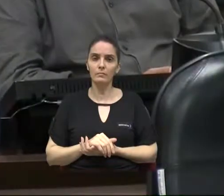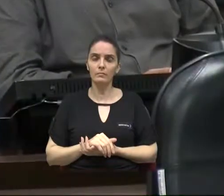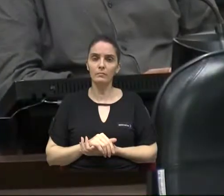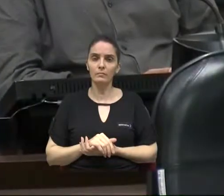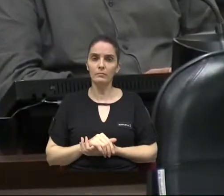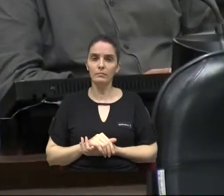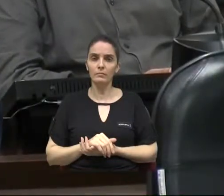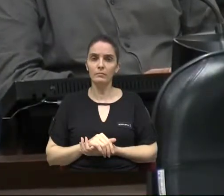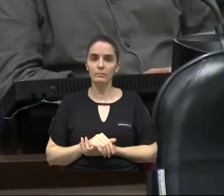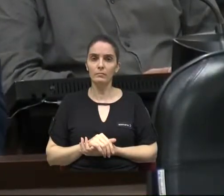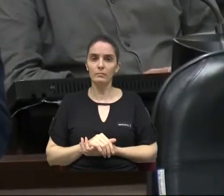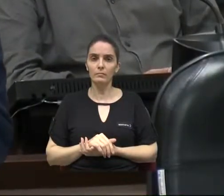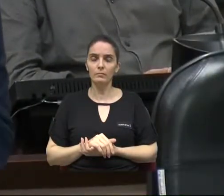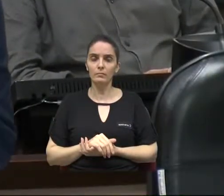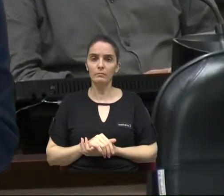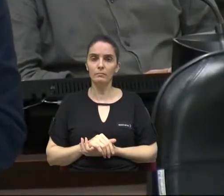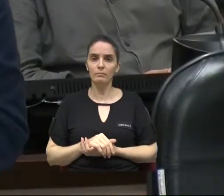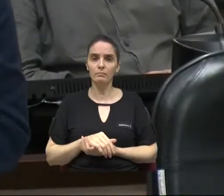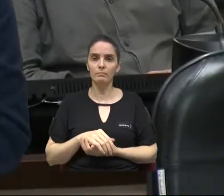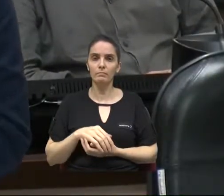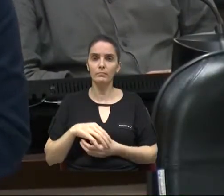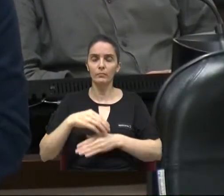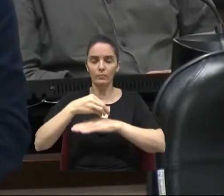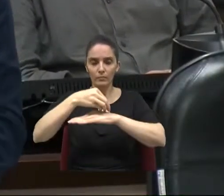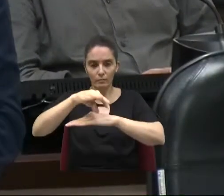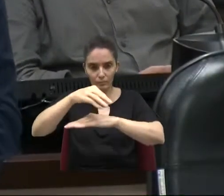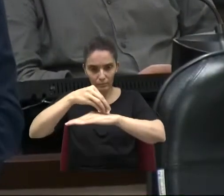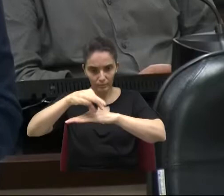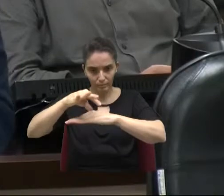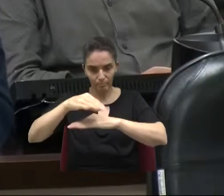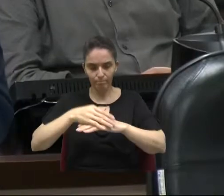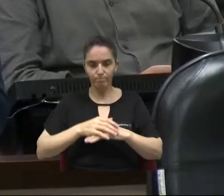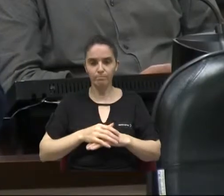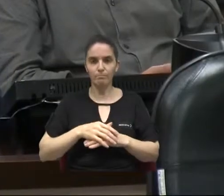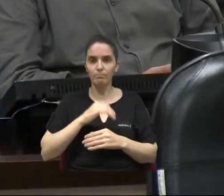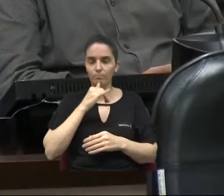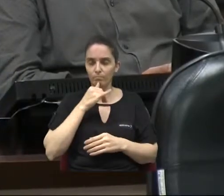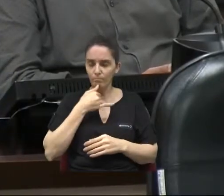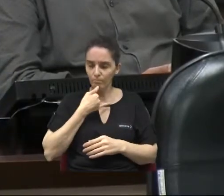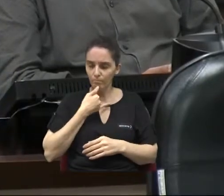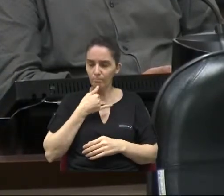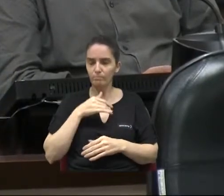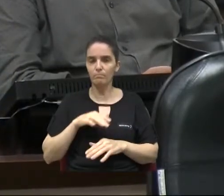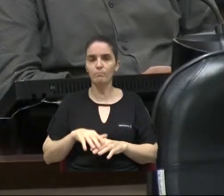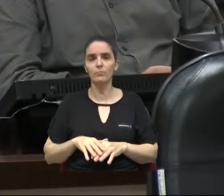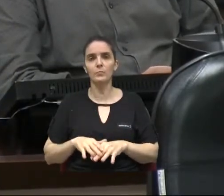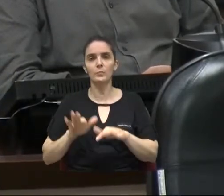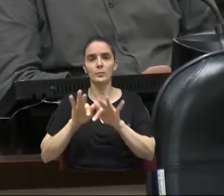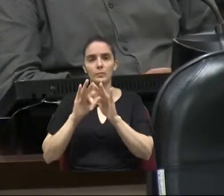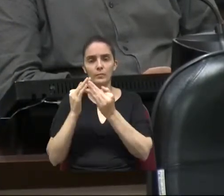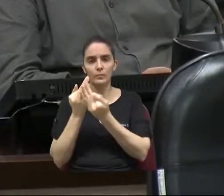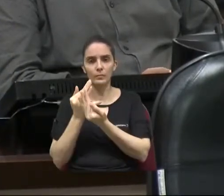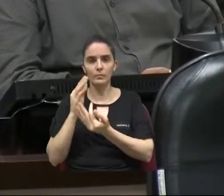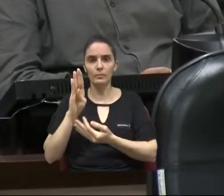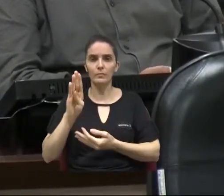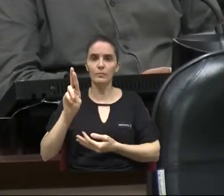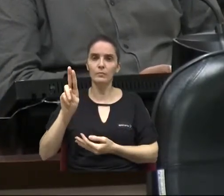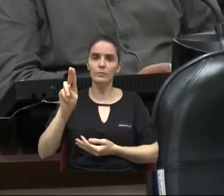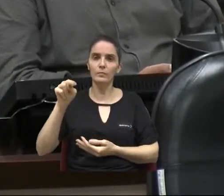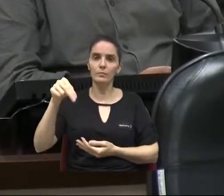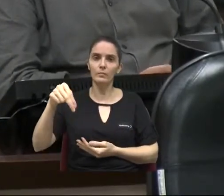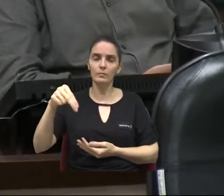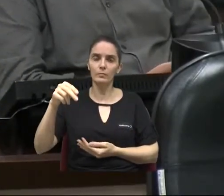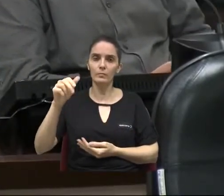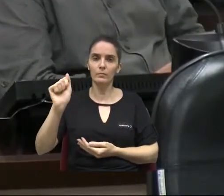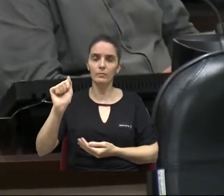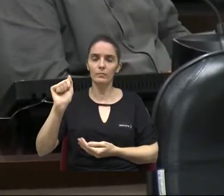compartilhar um pouquinho da minha dor e da dor dos familiares e amigos da Bruna Manduca, que